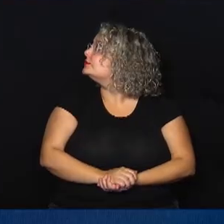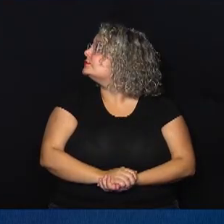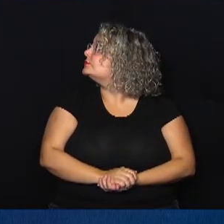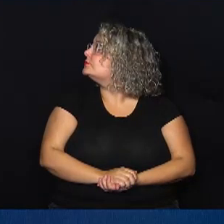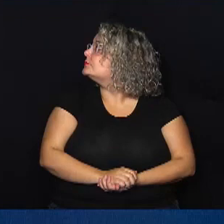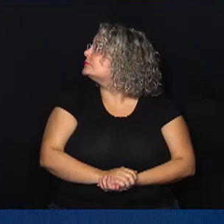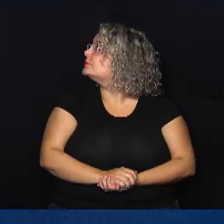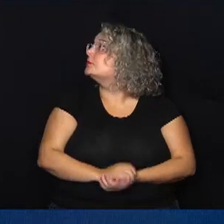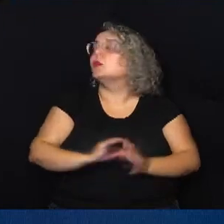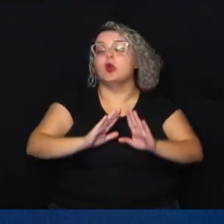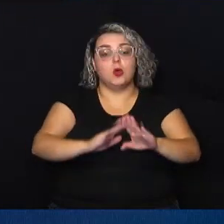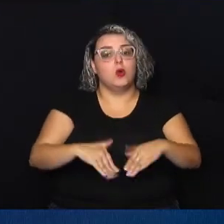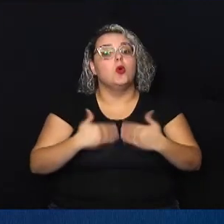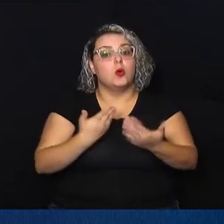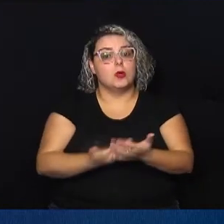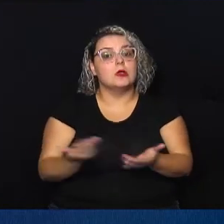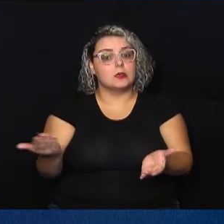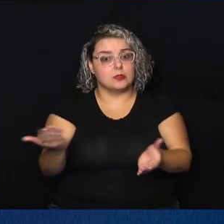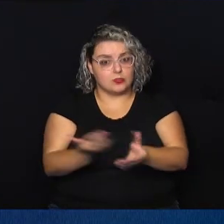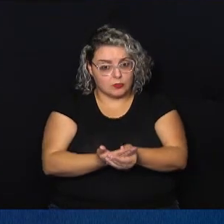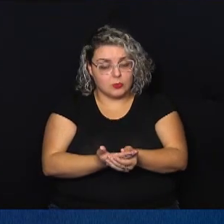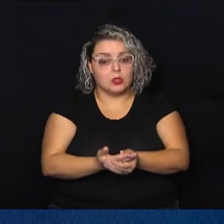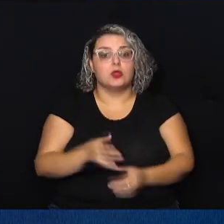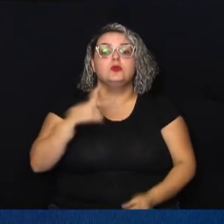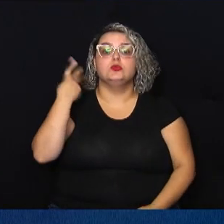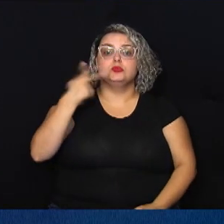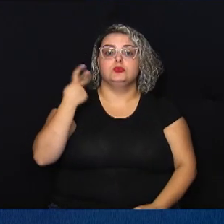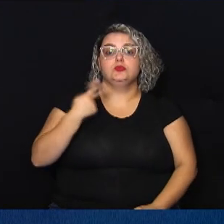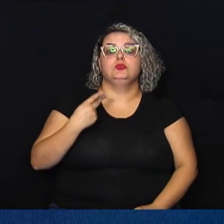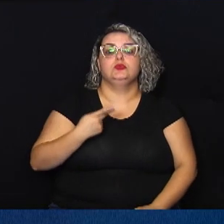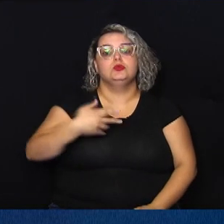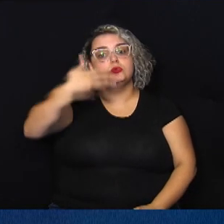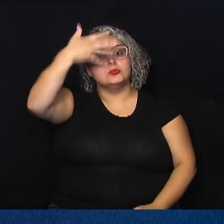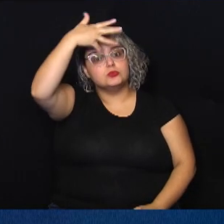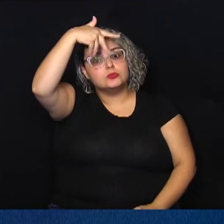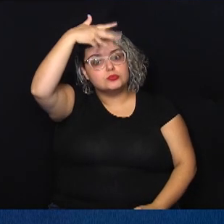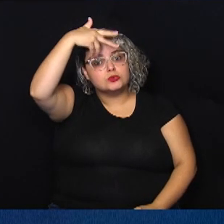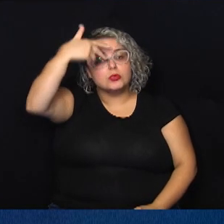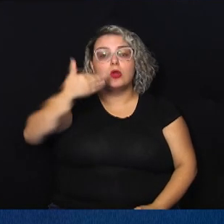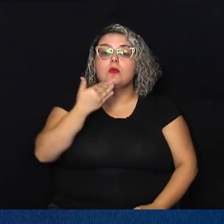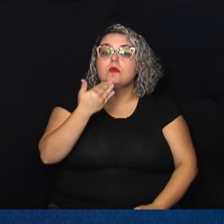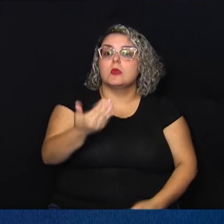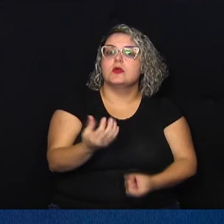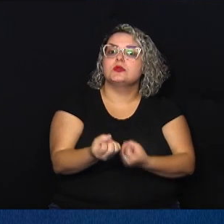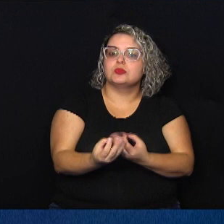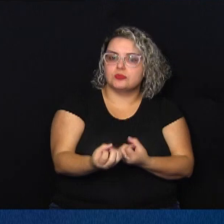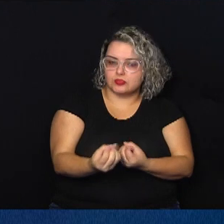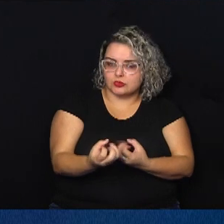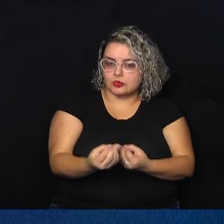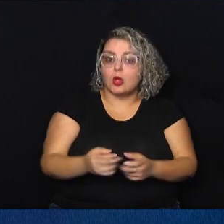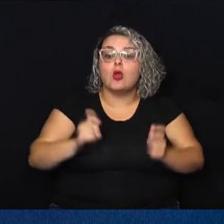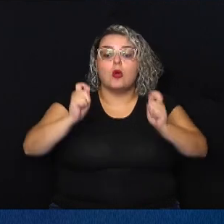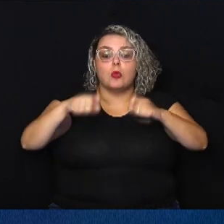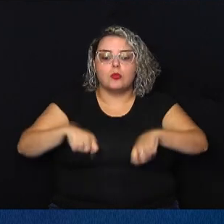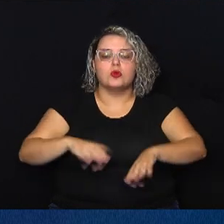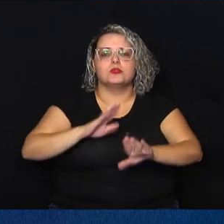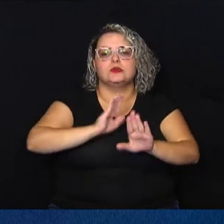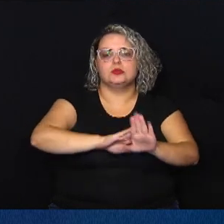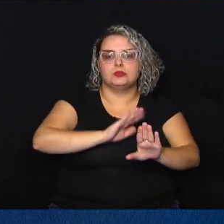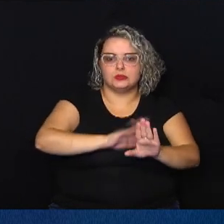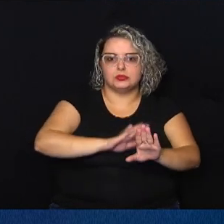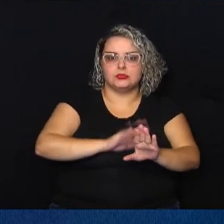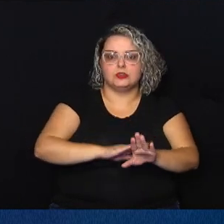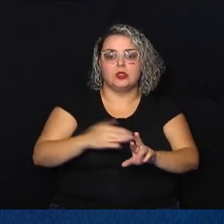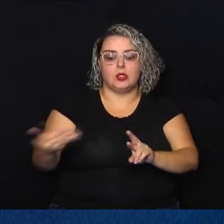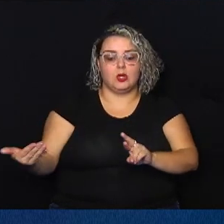O requerimento protocolado pelo vereador Rodrigo da Farmadique solicita informações sobre possíveis medidas